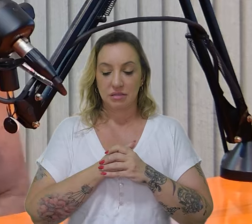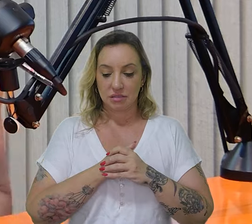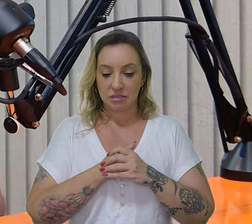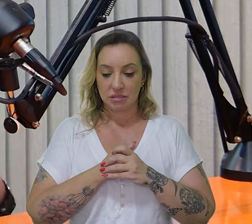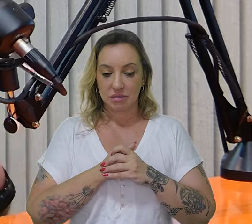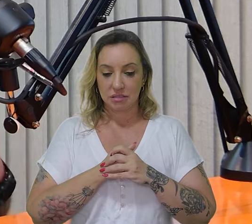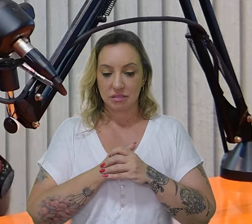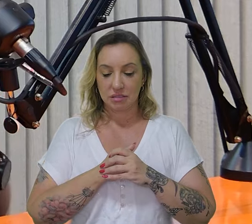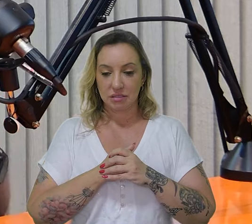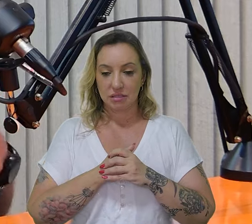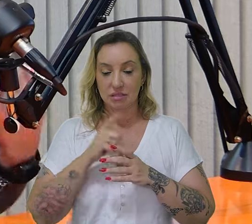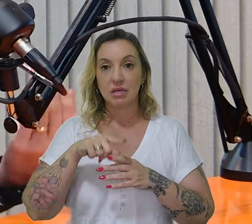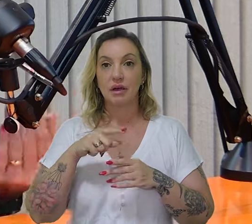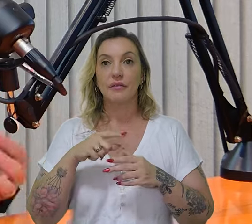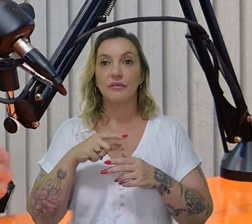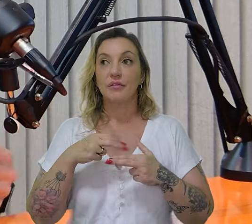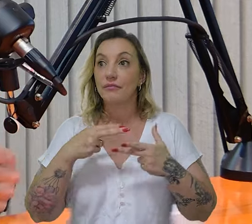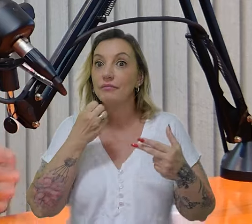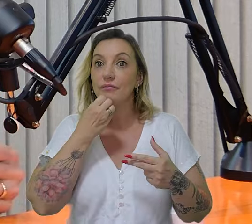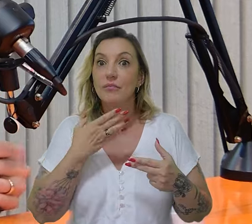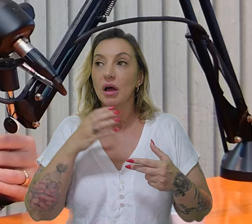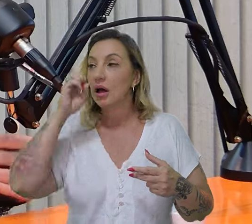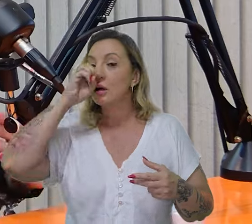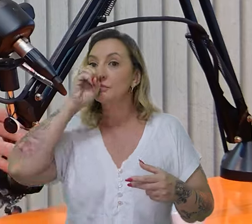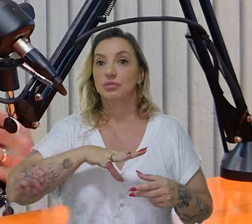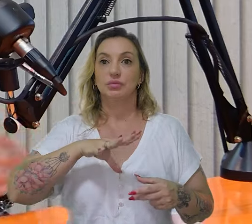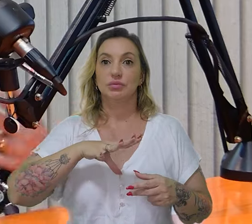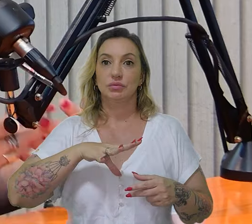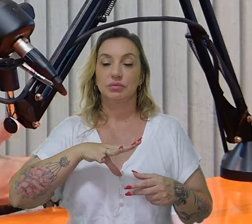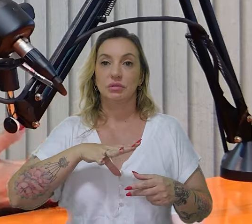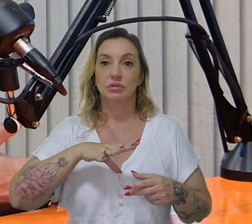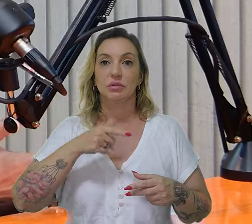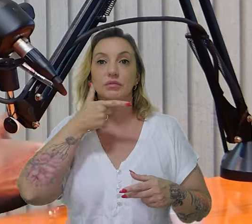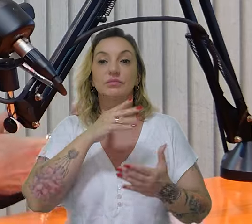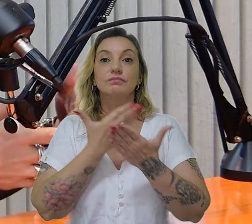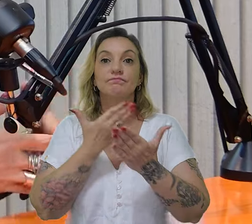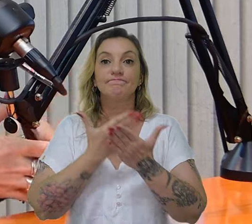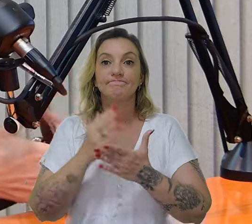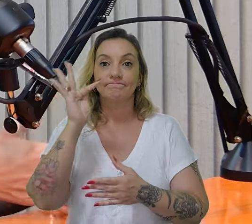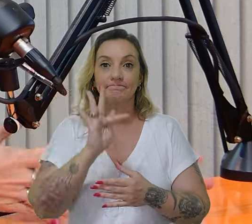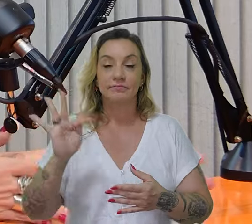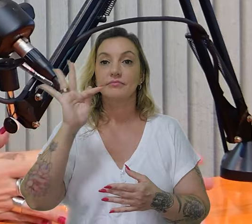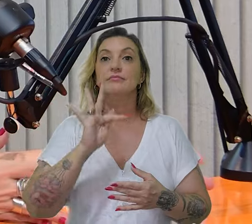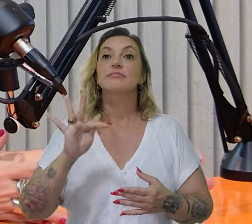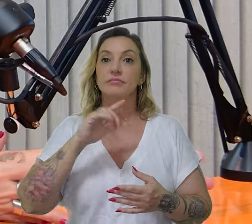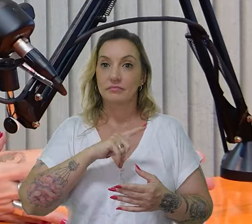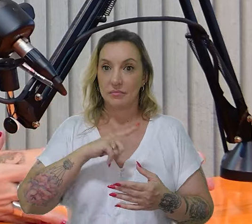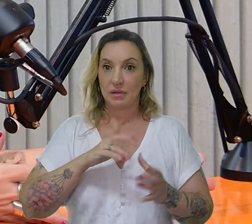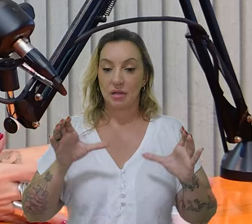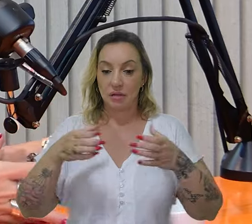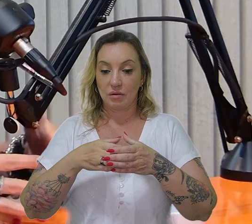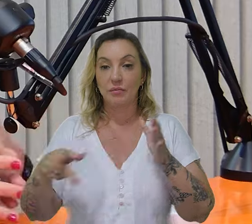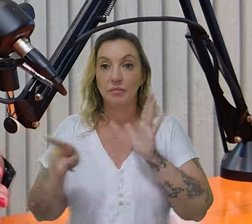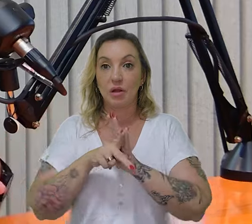é é uma é uma vantagem absurda né de você conseguir estudar num numa universidade que tenha um campo de